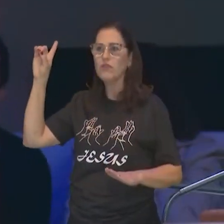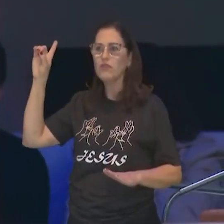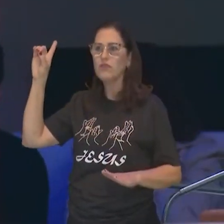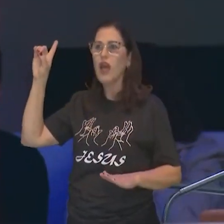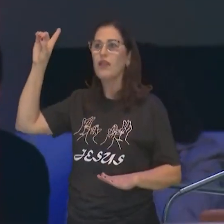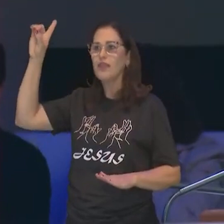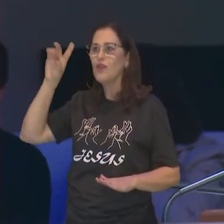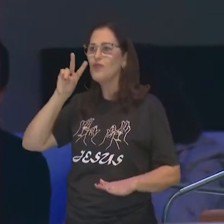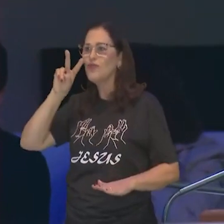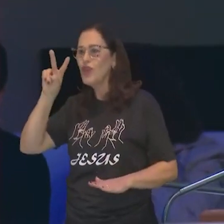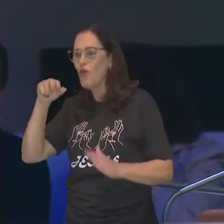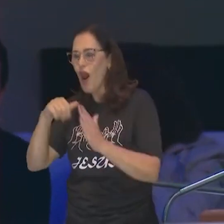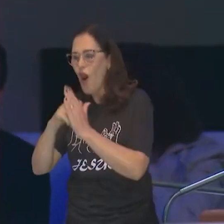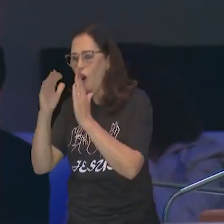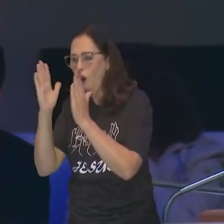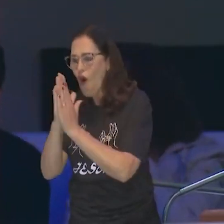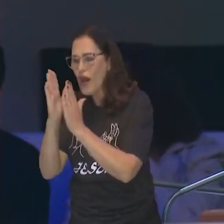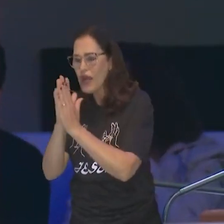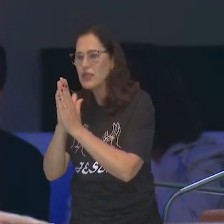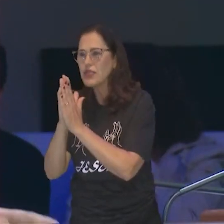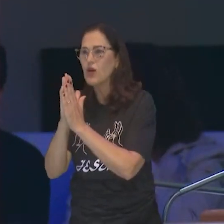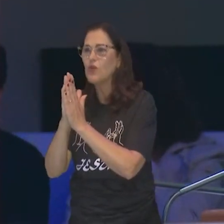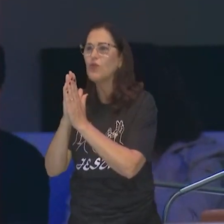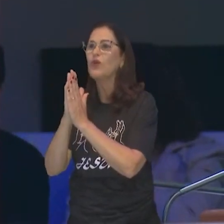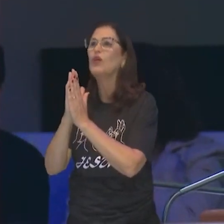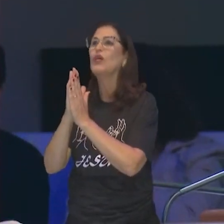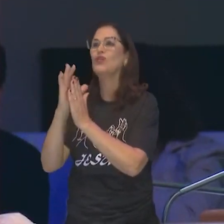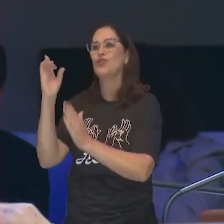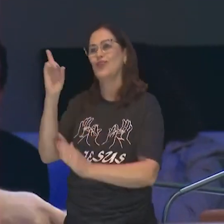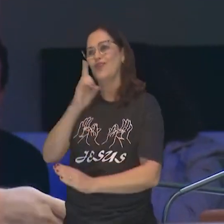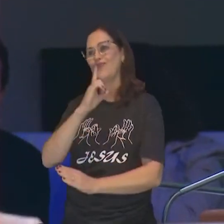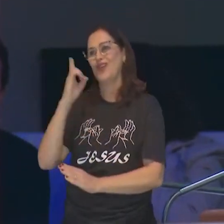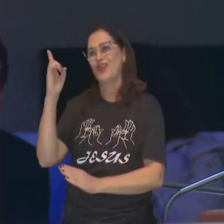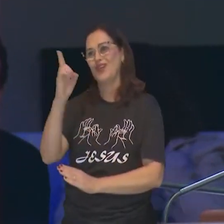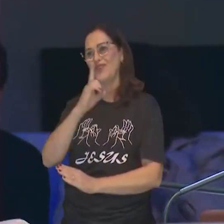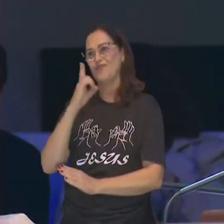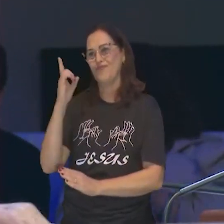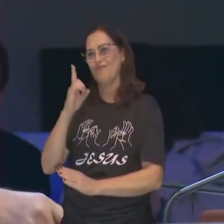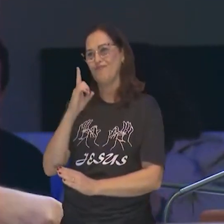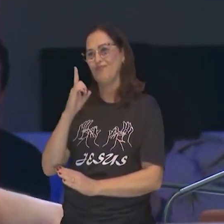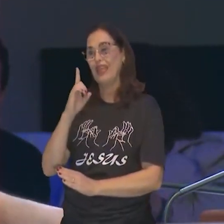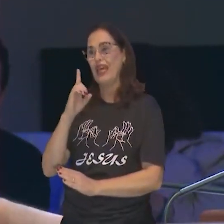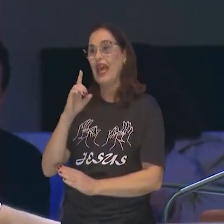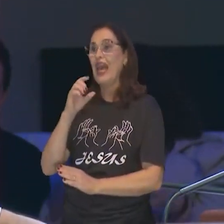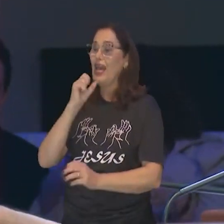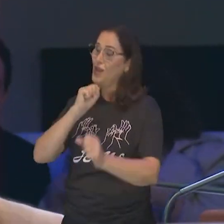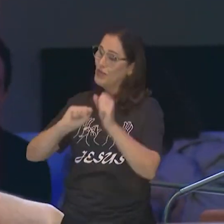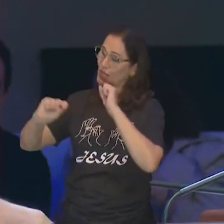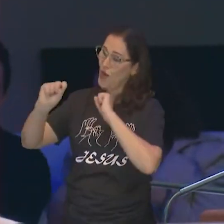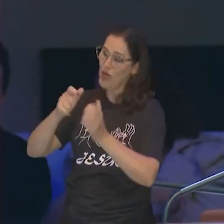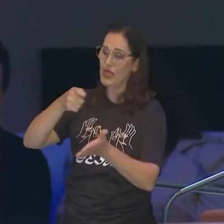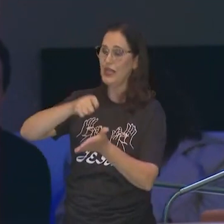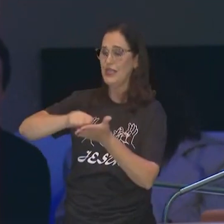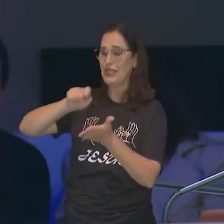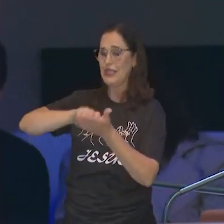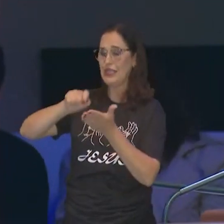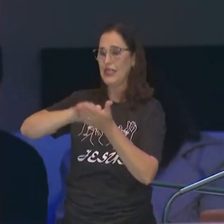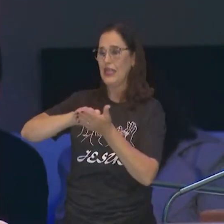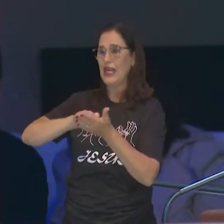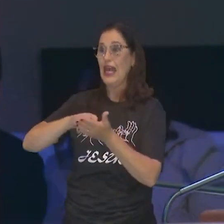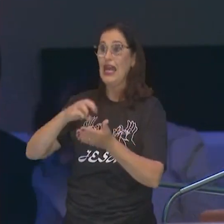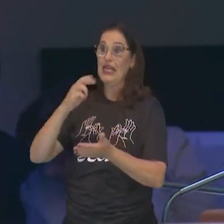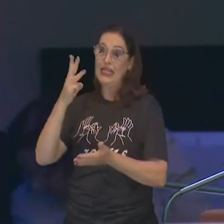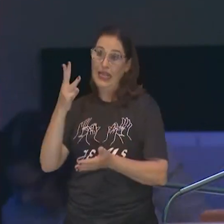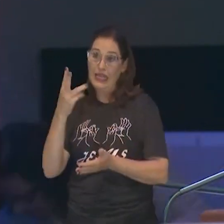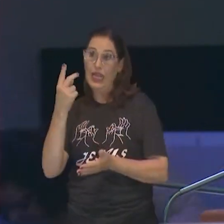Deus ouviu a oração do salmista, queridos. E então o salmista pôde escrever aqui no Salmo 32,